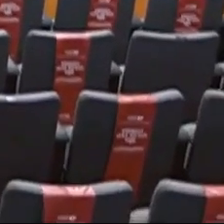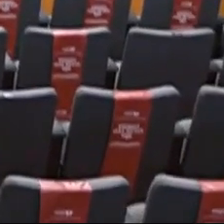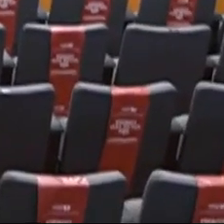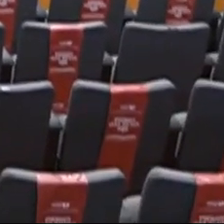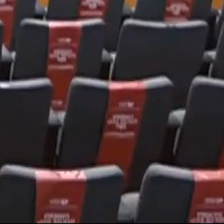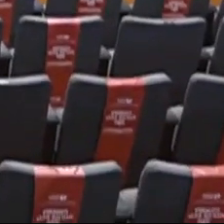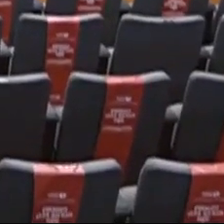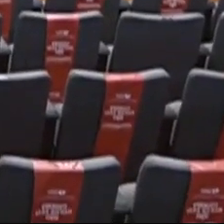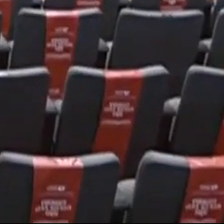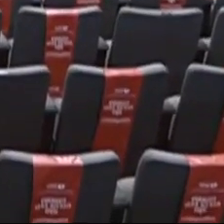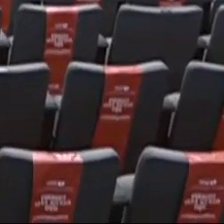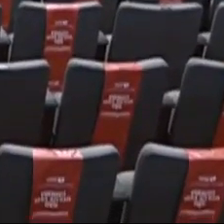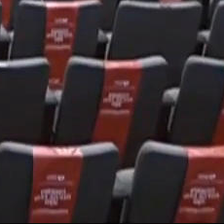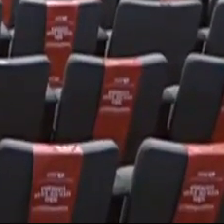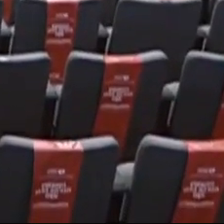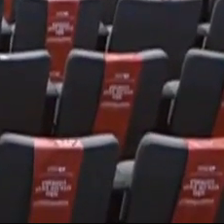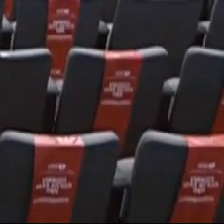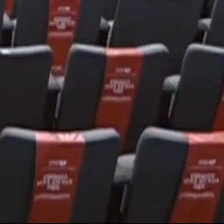aí